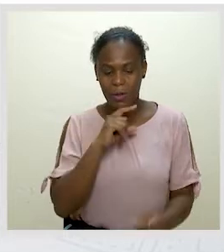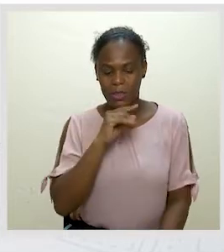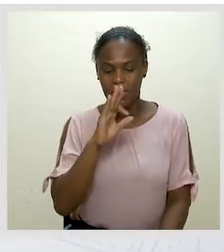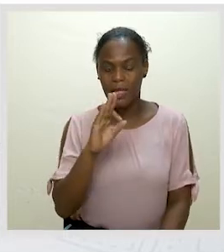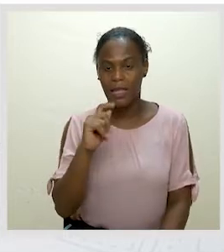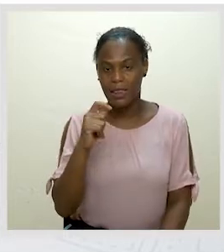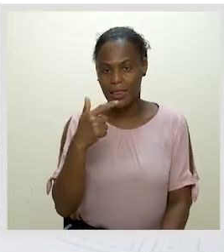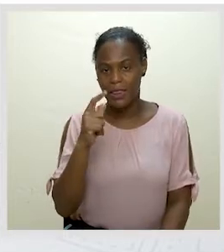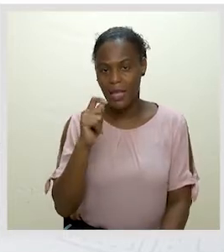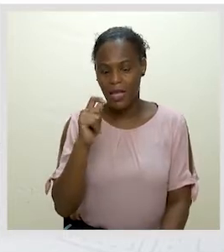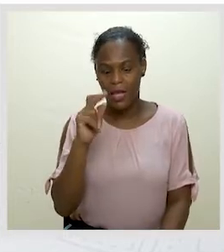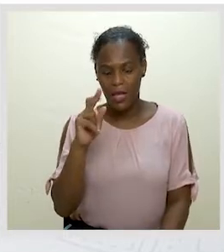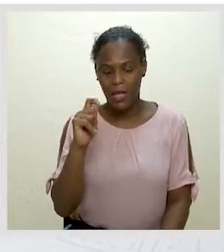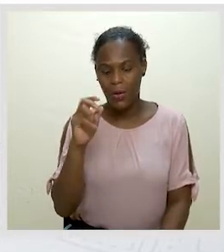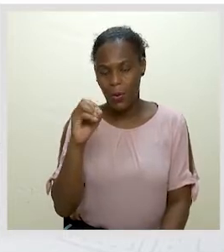heterotrófica.